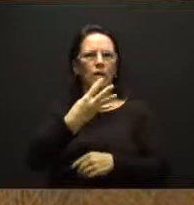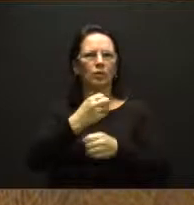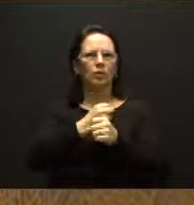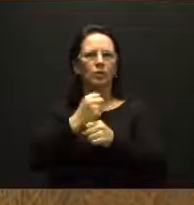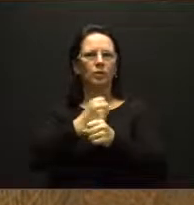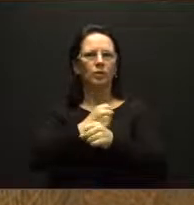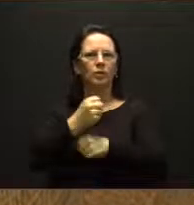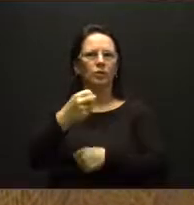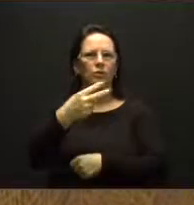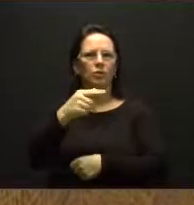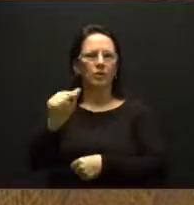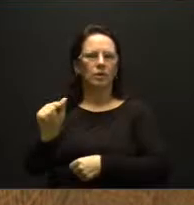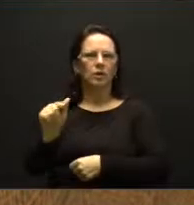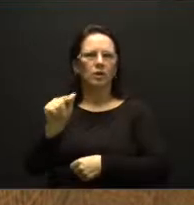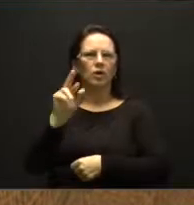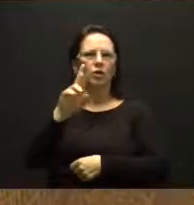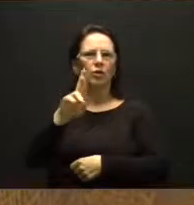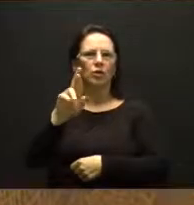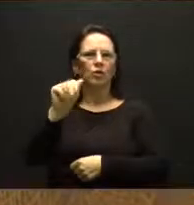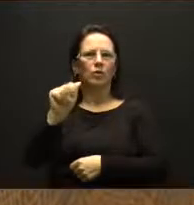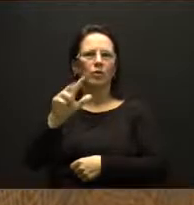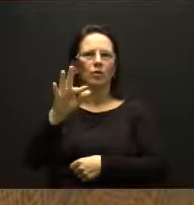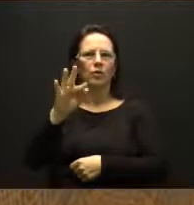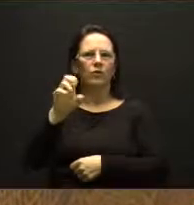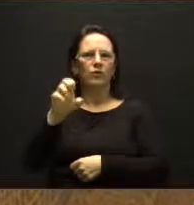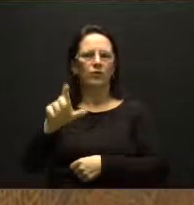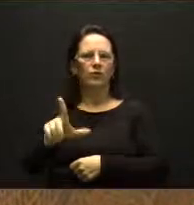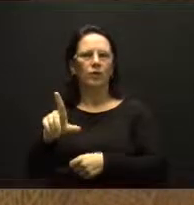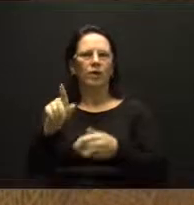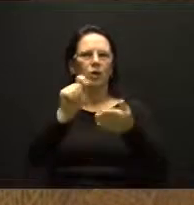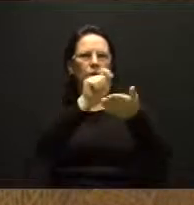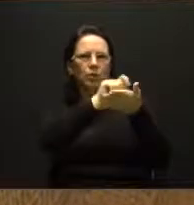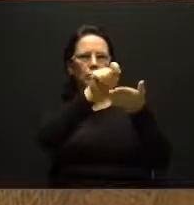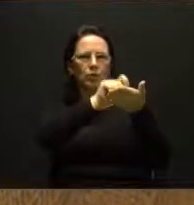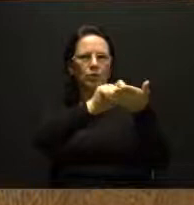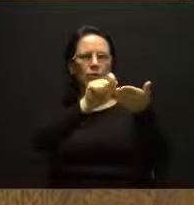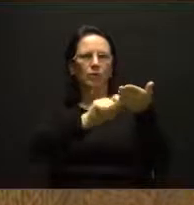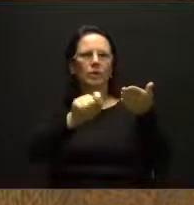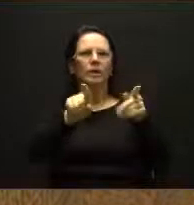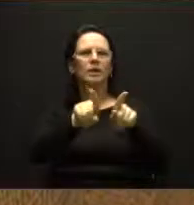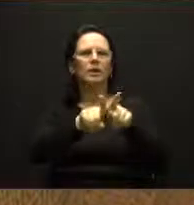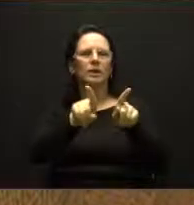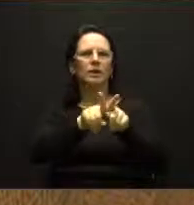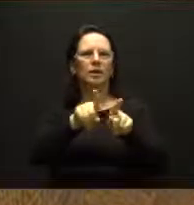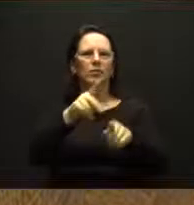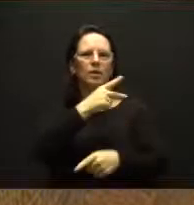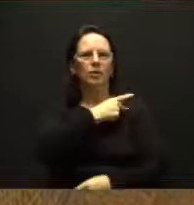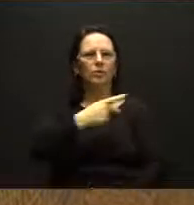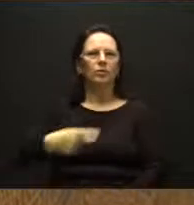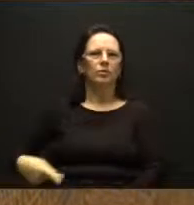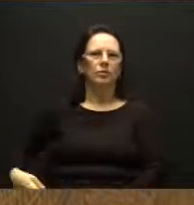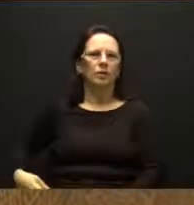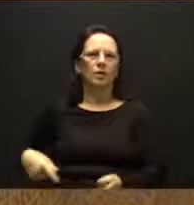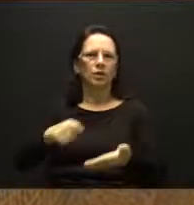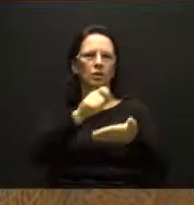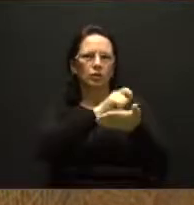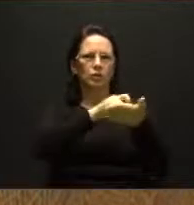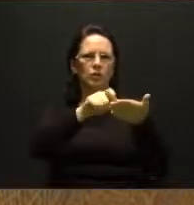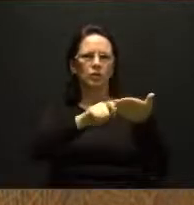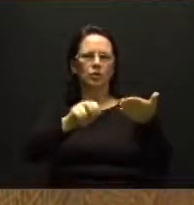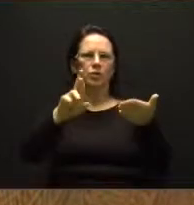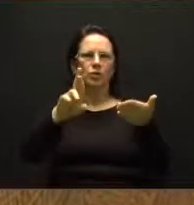de autoria do nobre vereador rafael de souza pilar e subscrito pela nobre vereador presidente da comissão rodrigo ramos